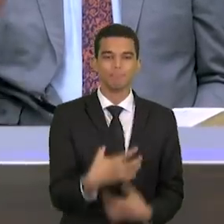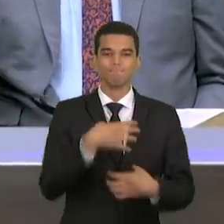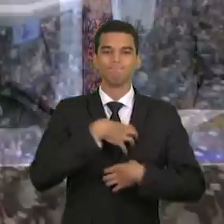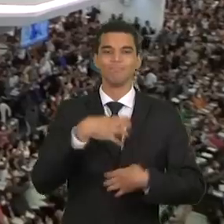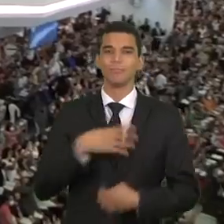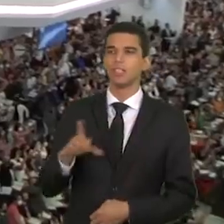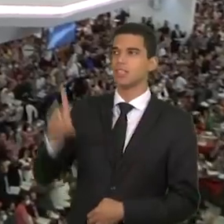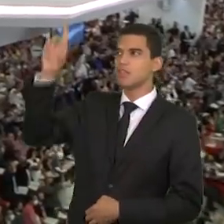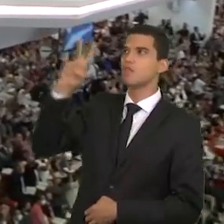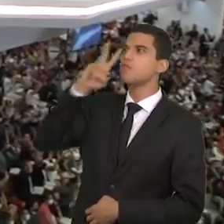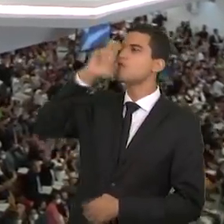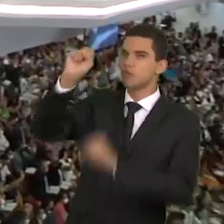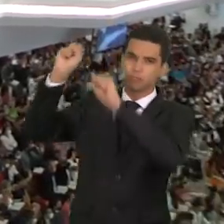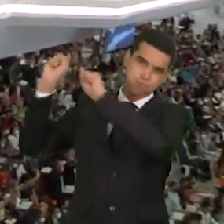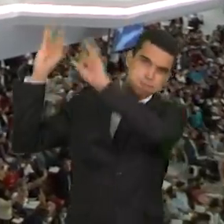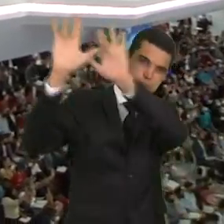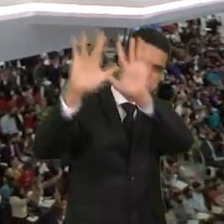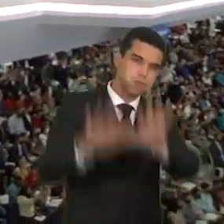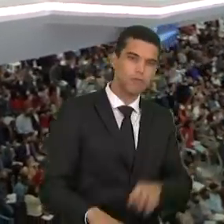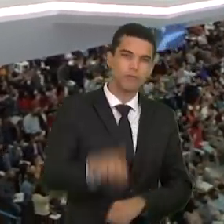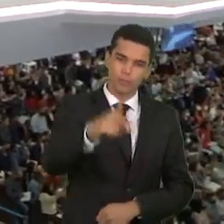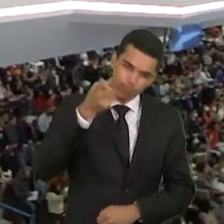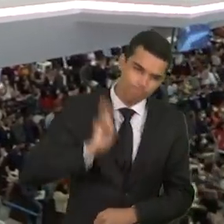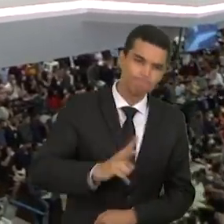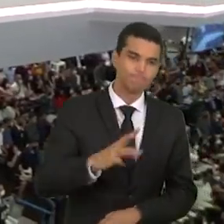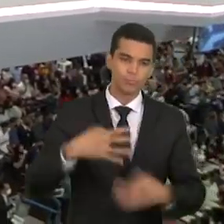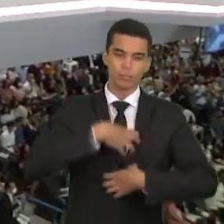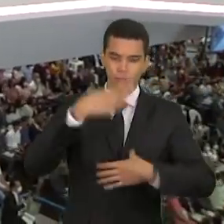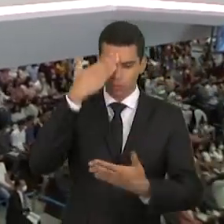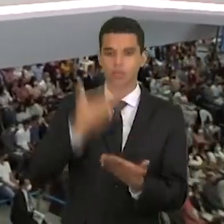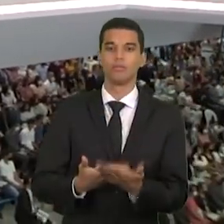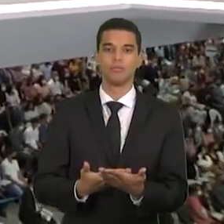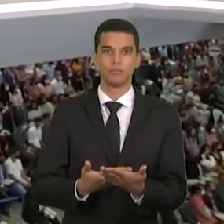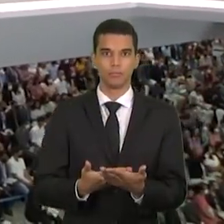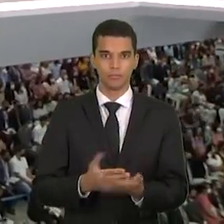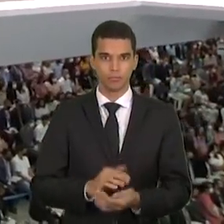força de Deus para permanecer com esta convicção.